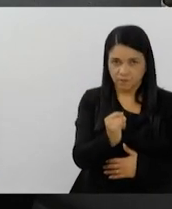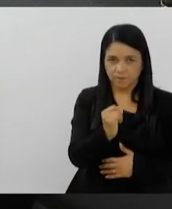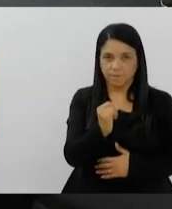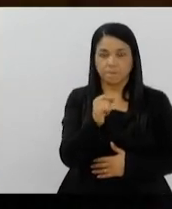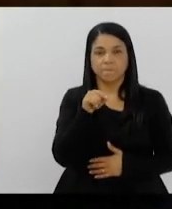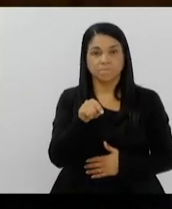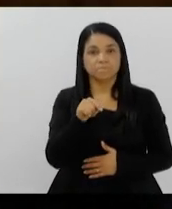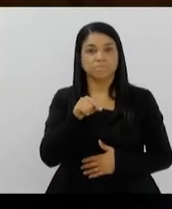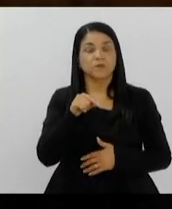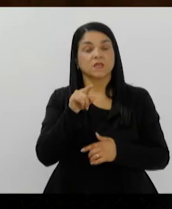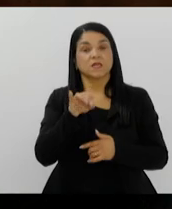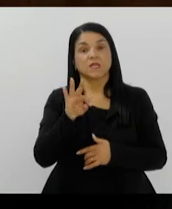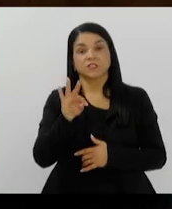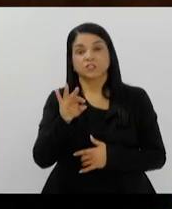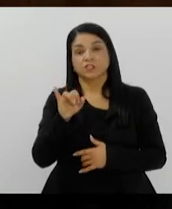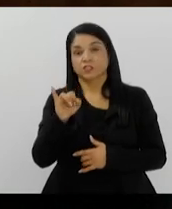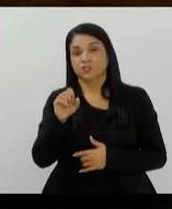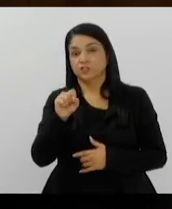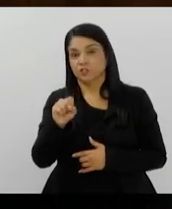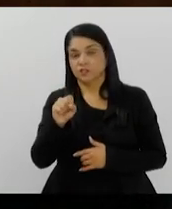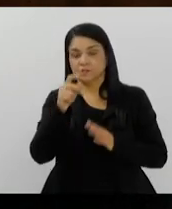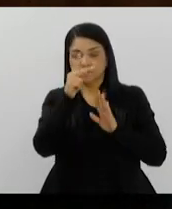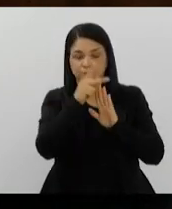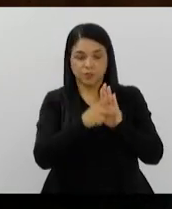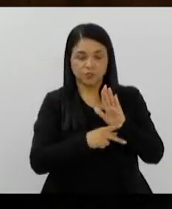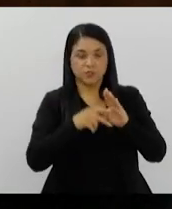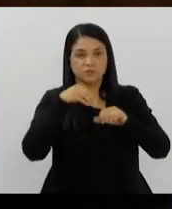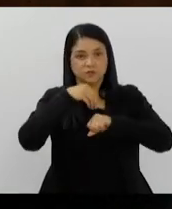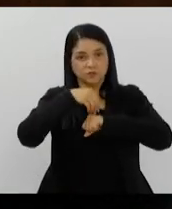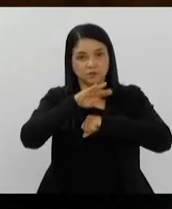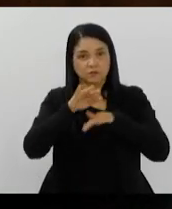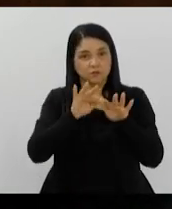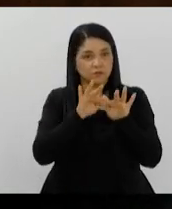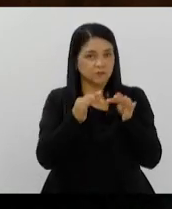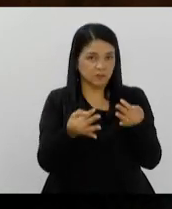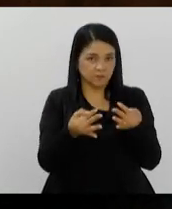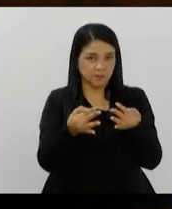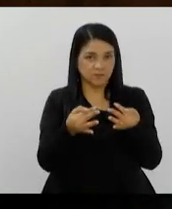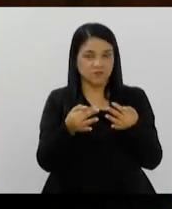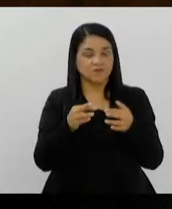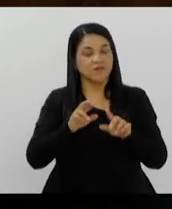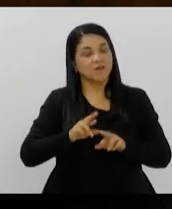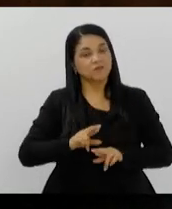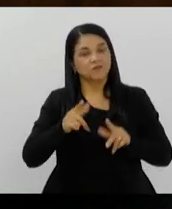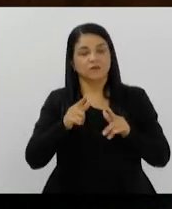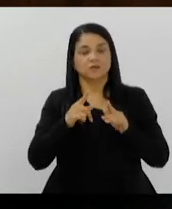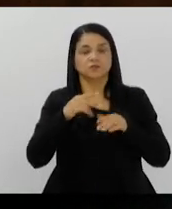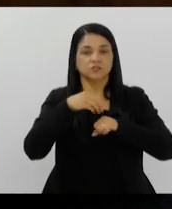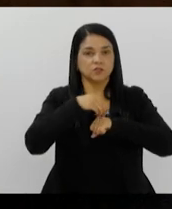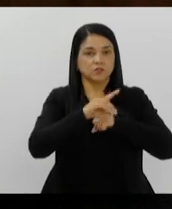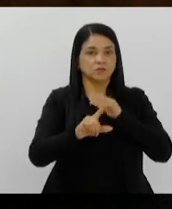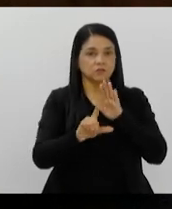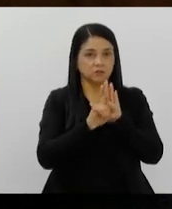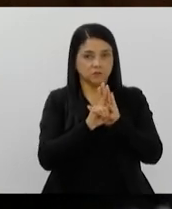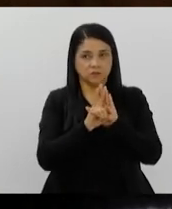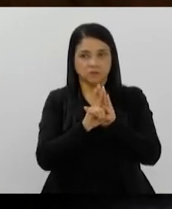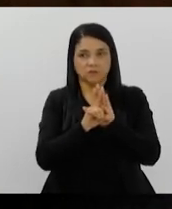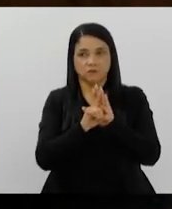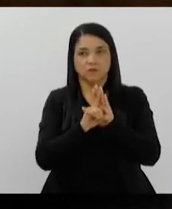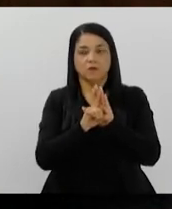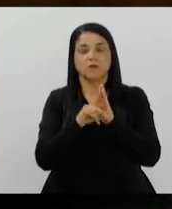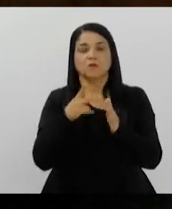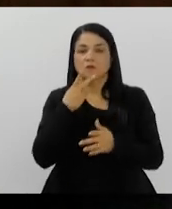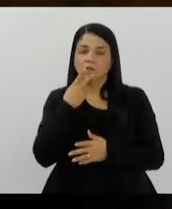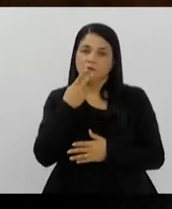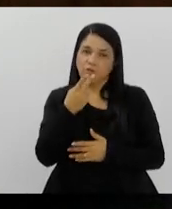trata-se de TIS, projeto de indicação simples e não indicação legislativa. Então, na forma, eu